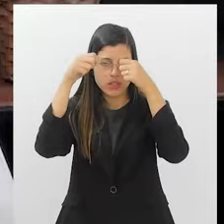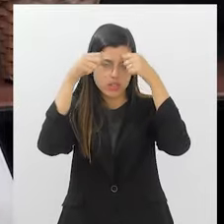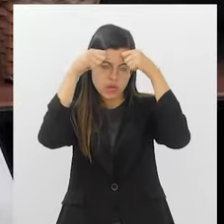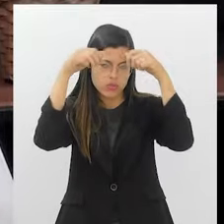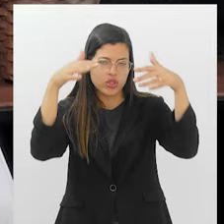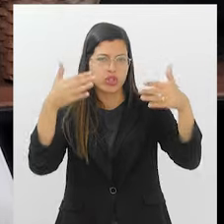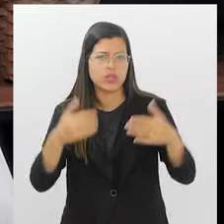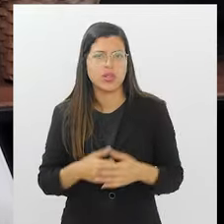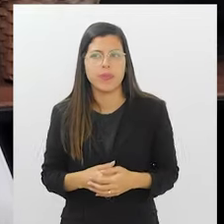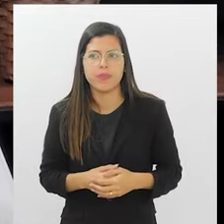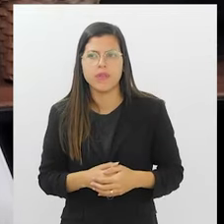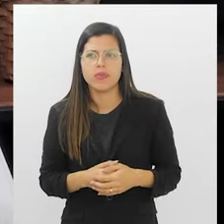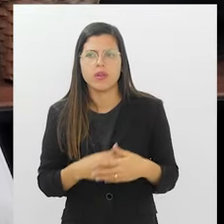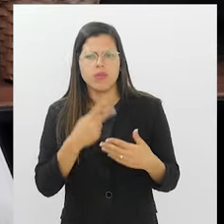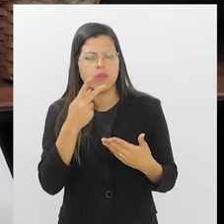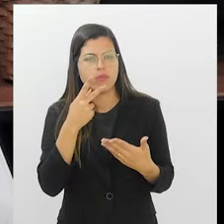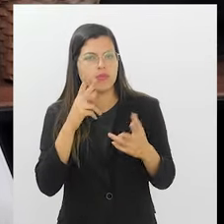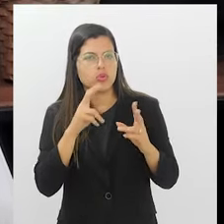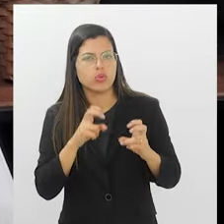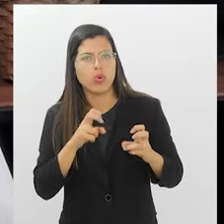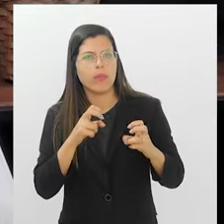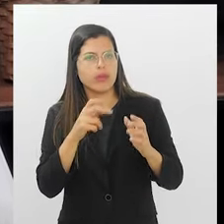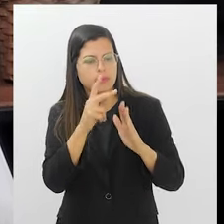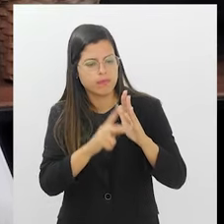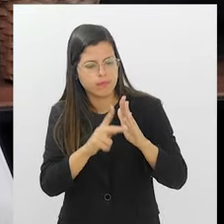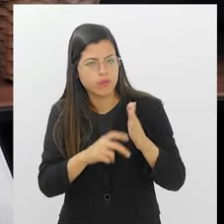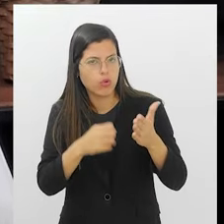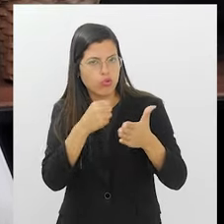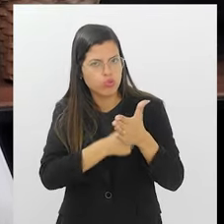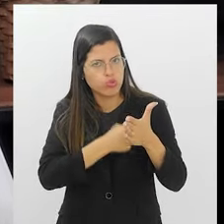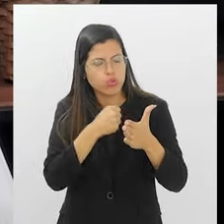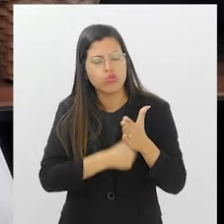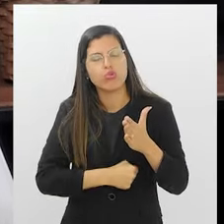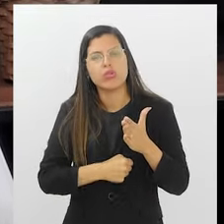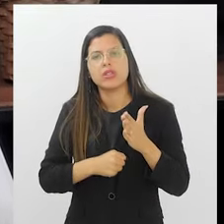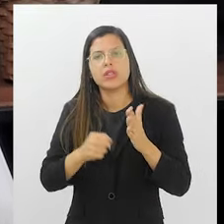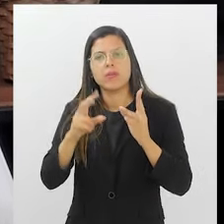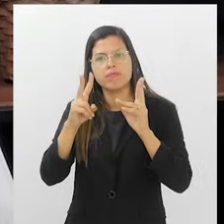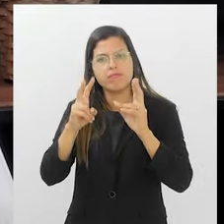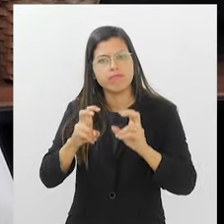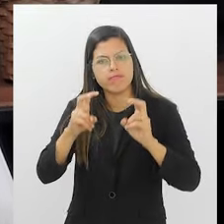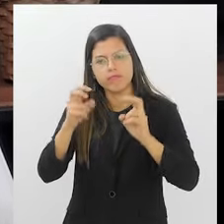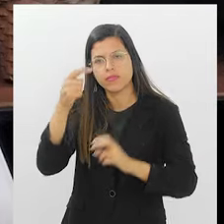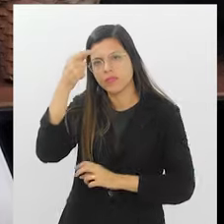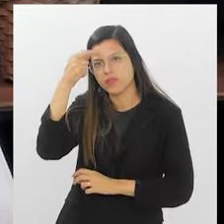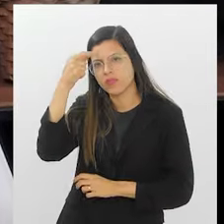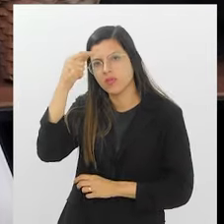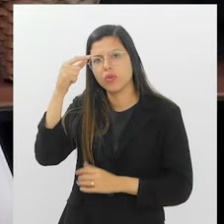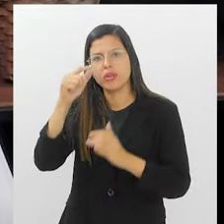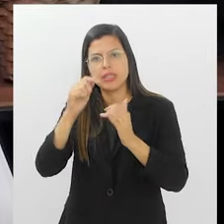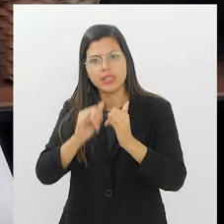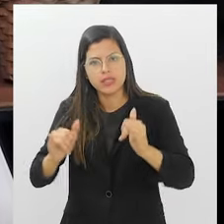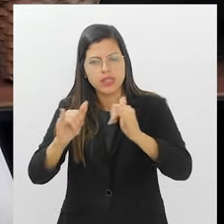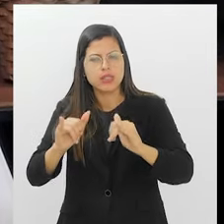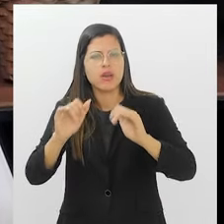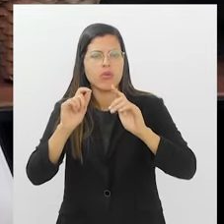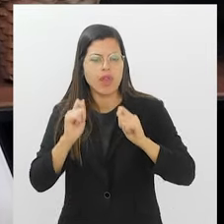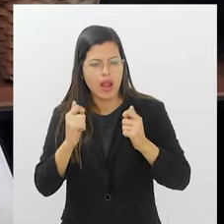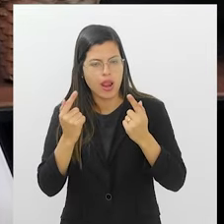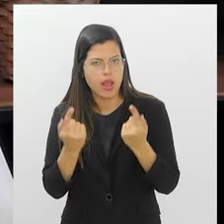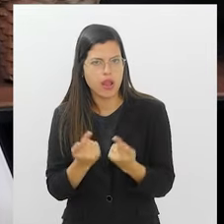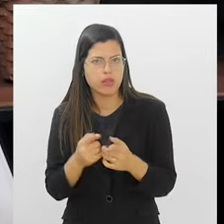esses projetos, toda essa sua luta pela causa, né, de conscientização, da Alerj também, todos